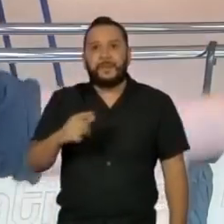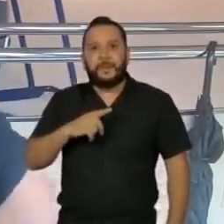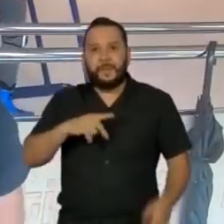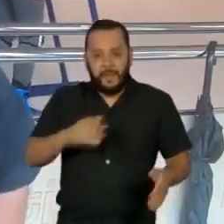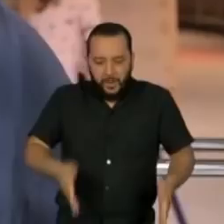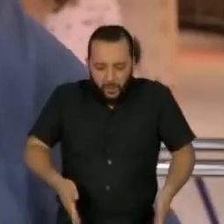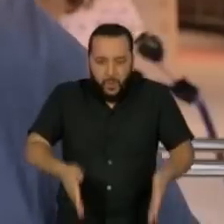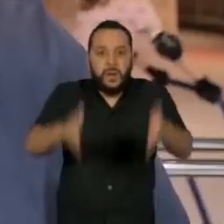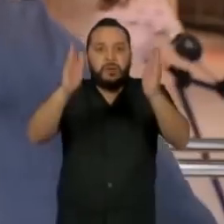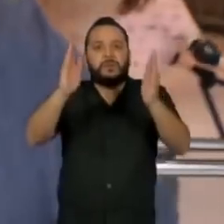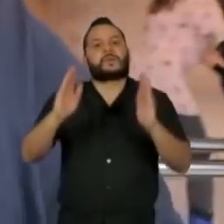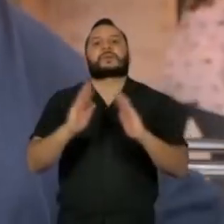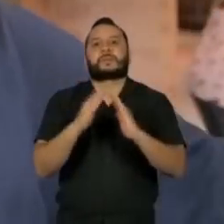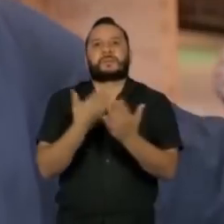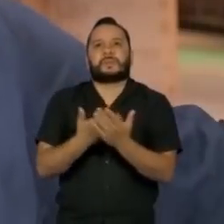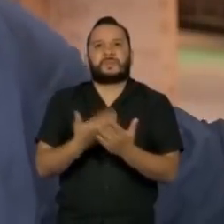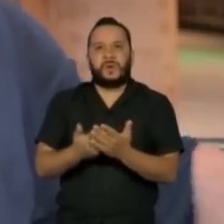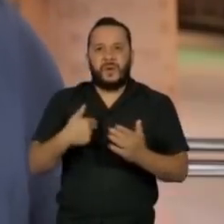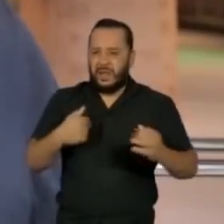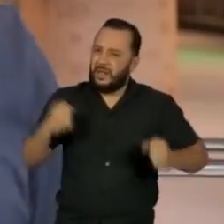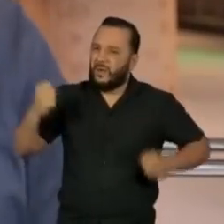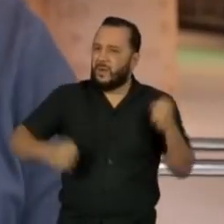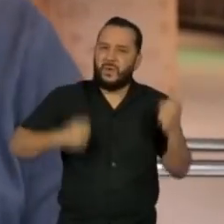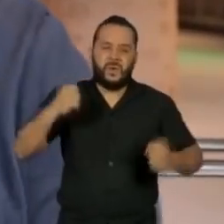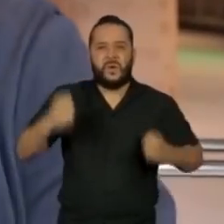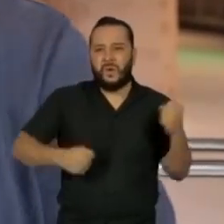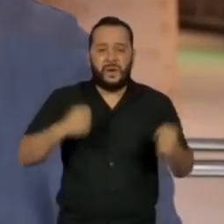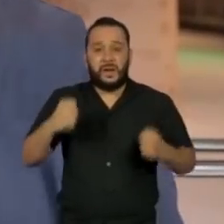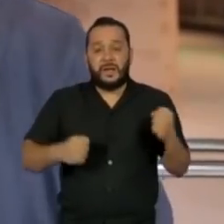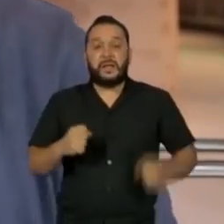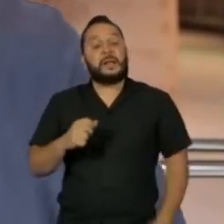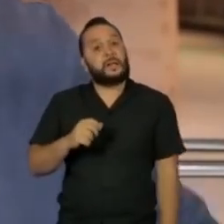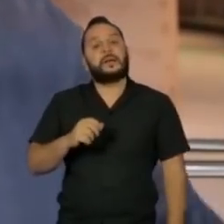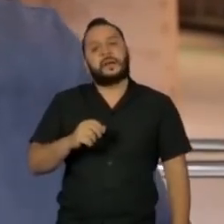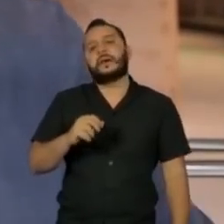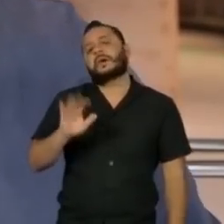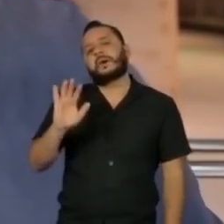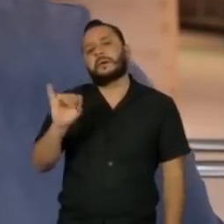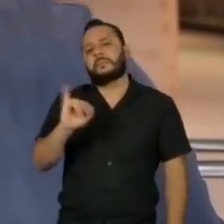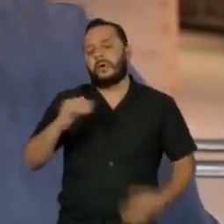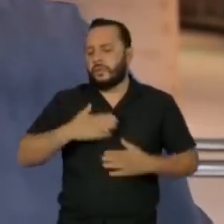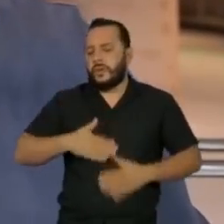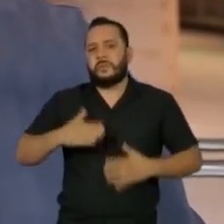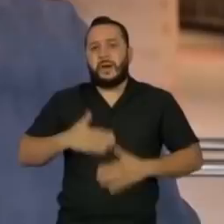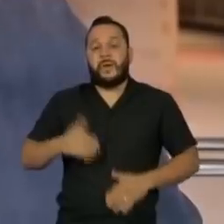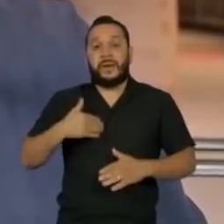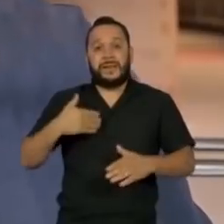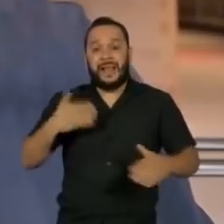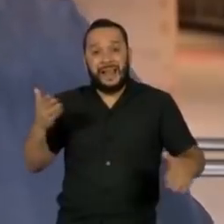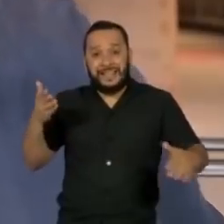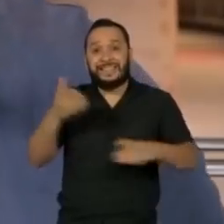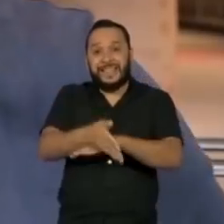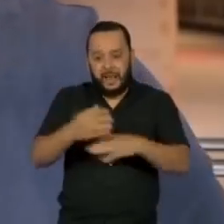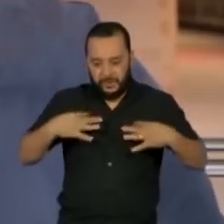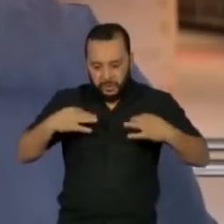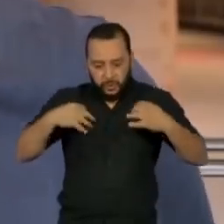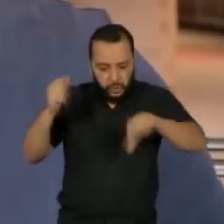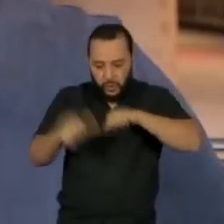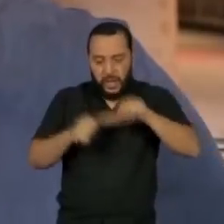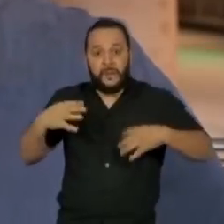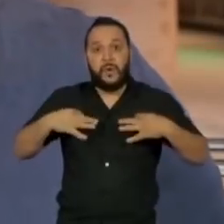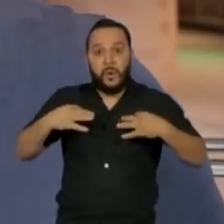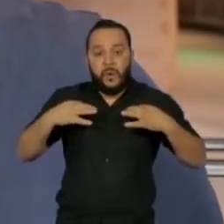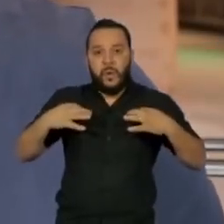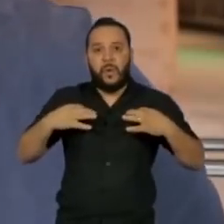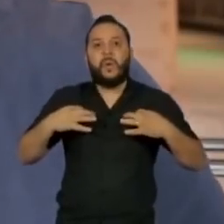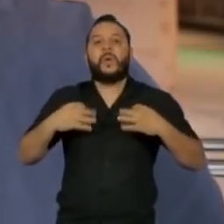corredor gigante na escola para entrar e ela entrava correndo, os outros irmãos bem tranquilo, ela entrava no vestiário, trocava de roupa, colocava